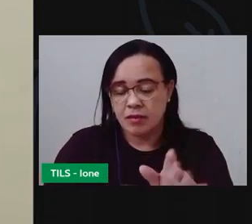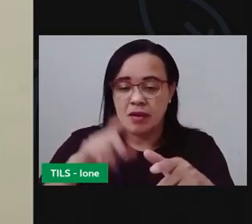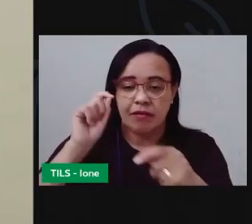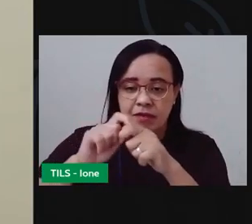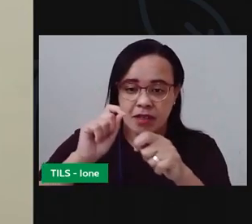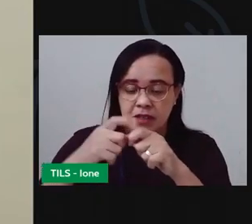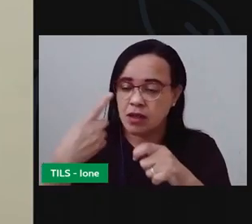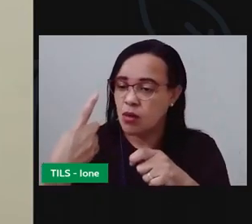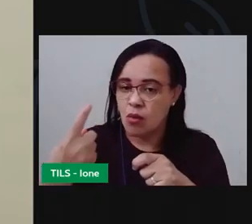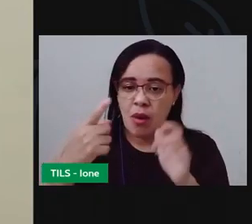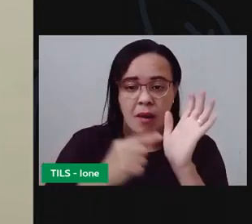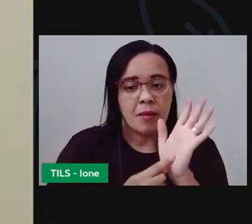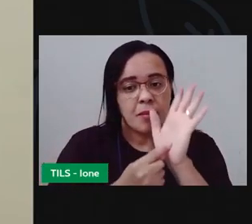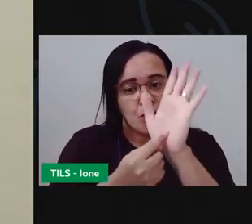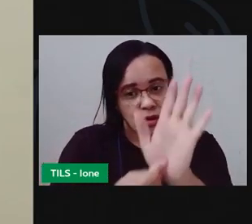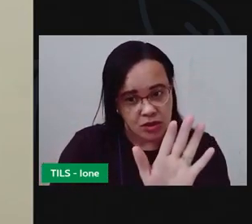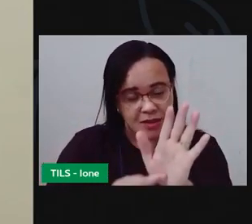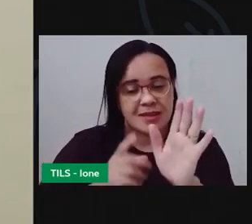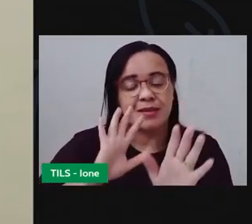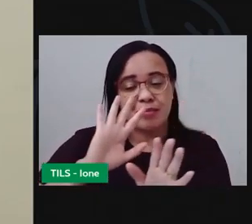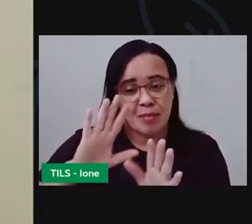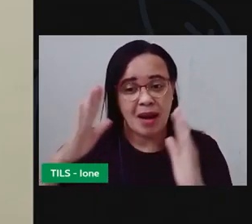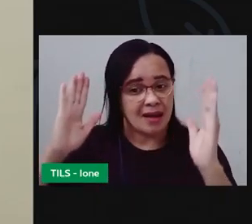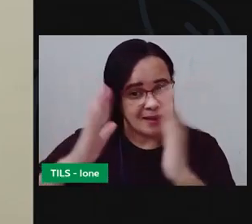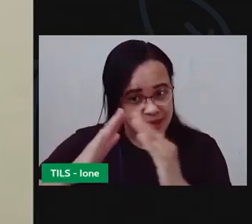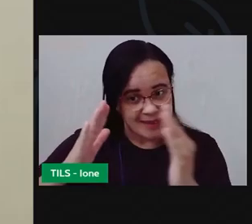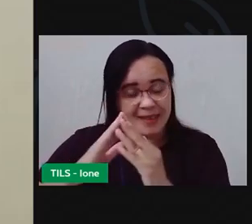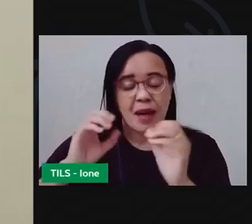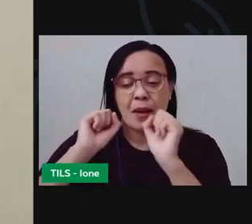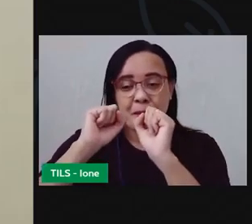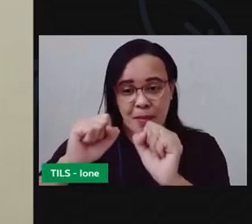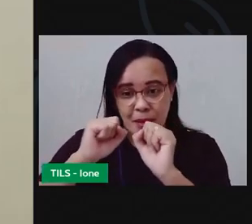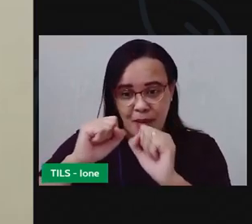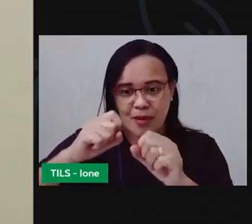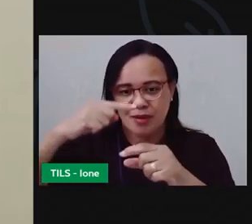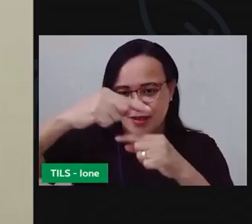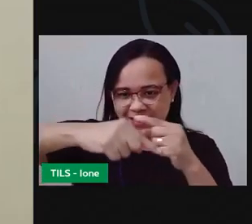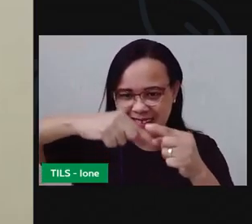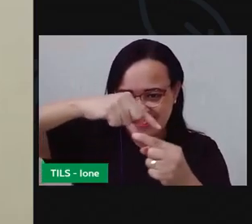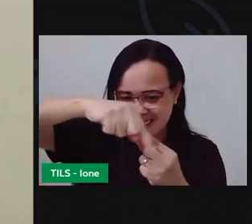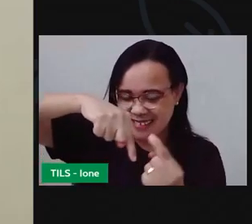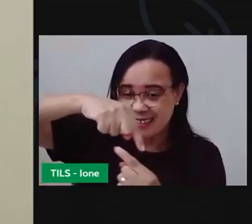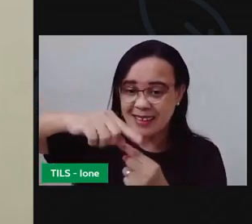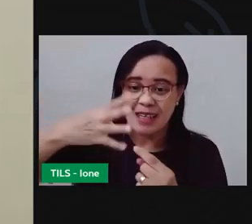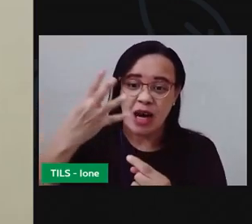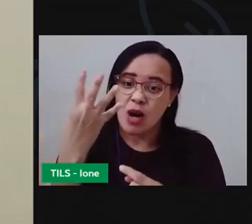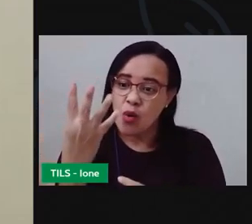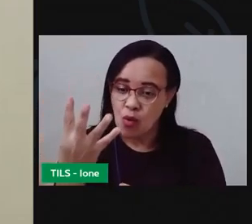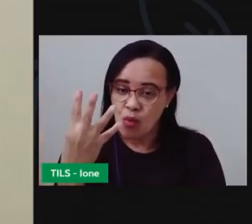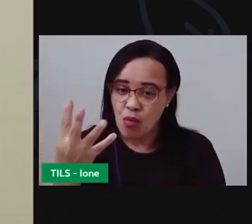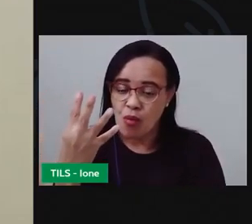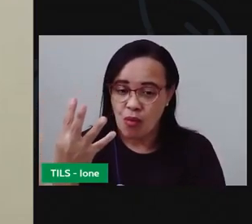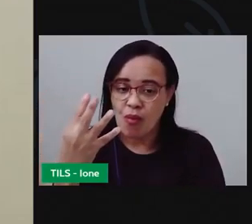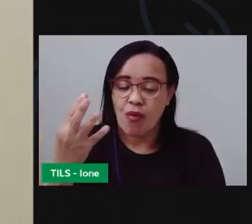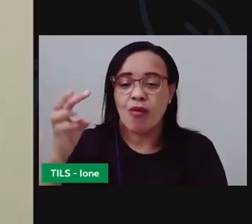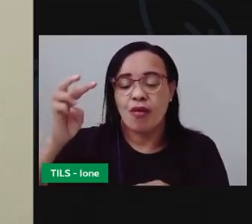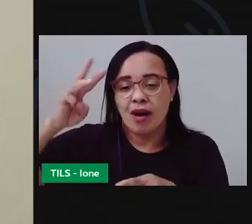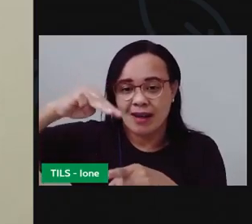faz. Mas aí na sua casa, você vai forrar todas elas com